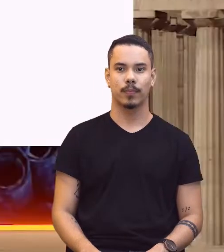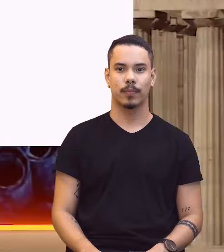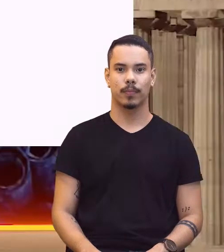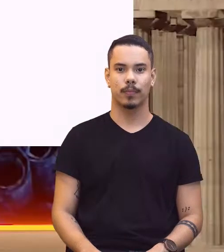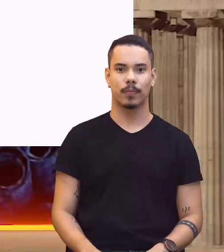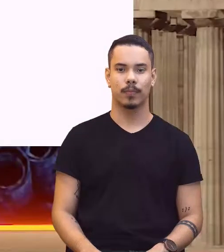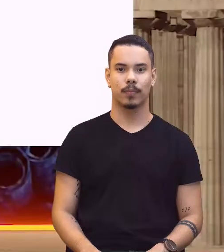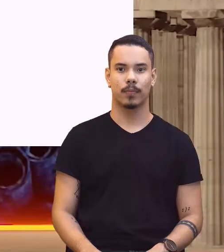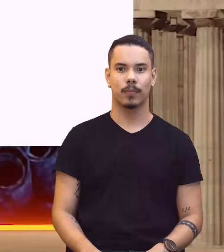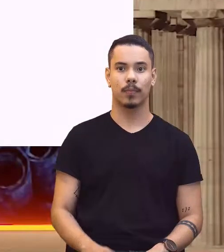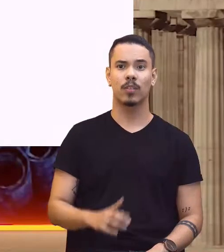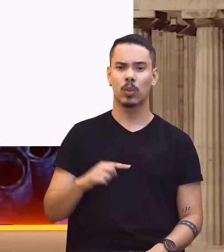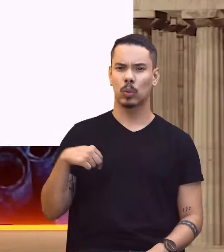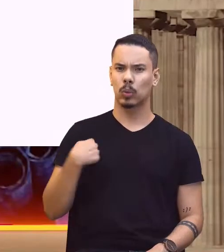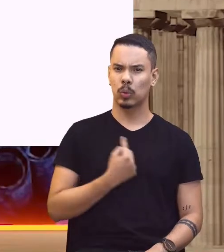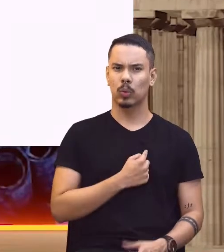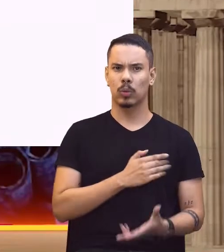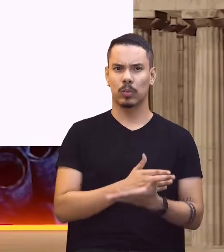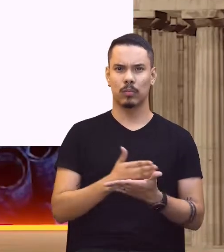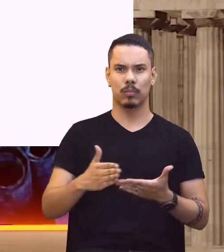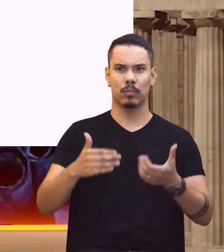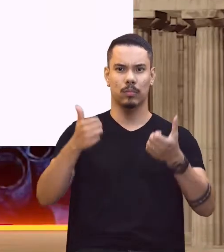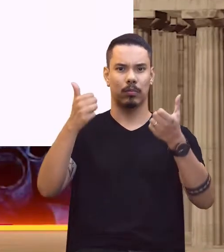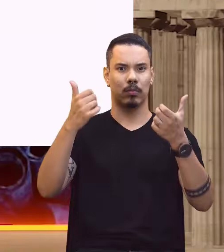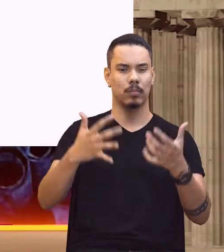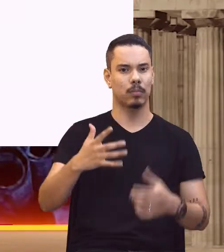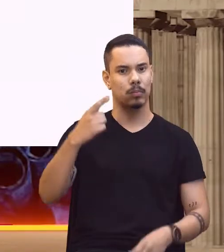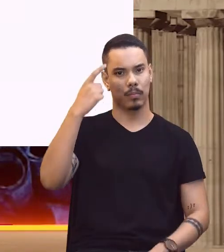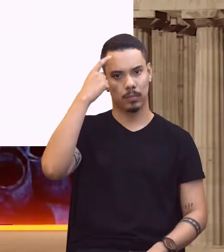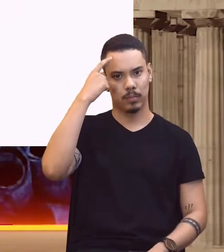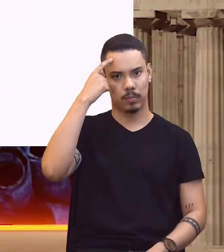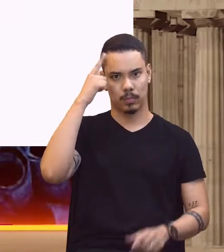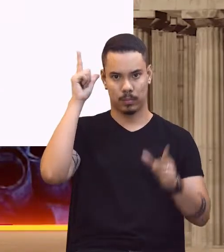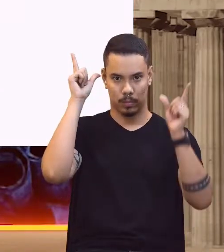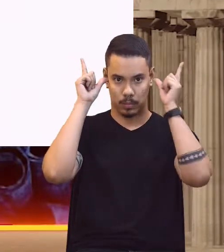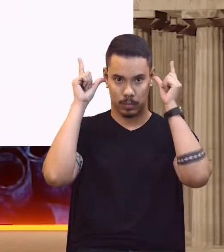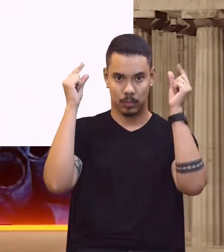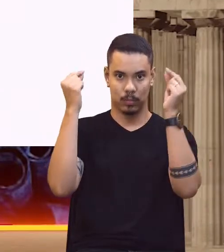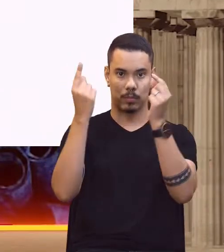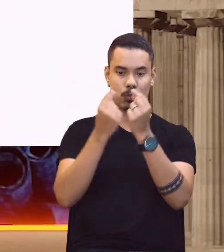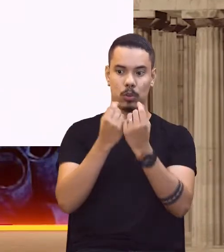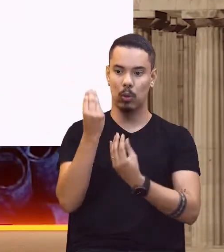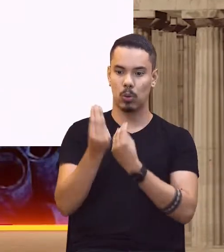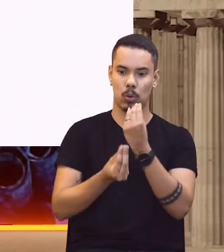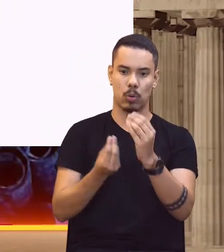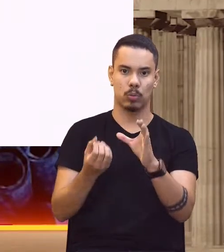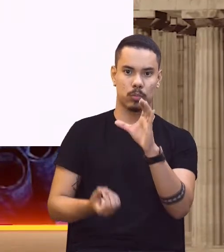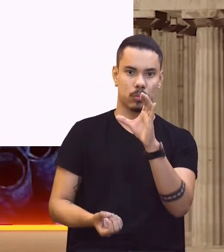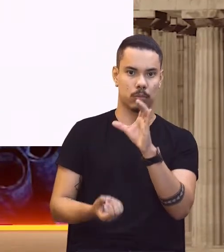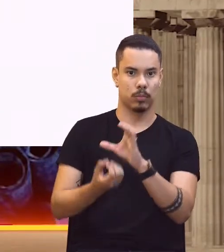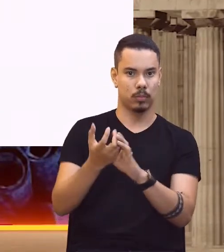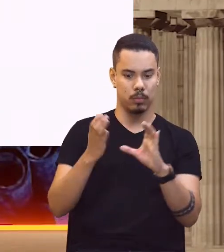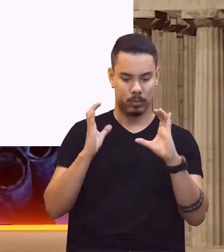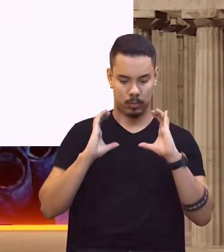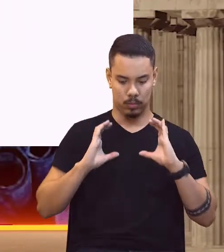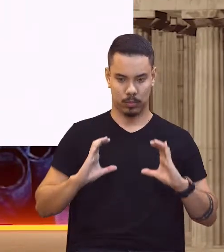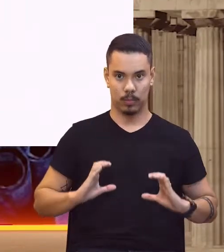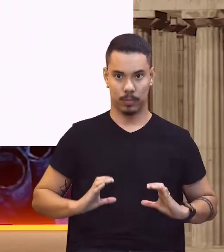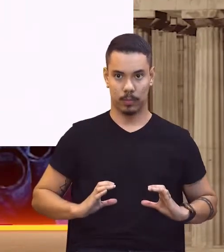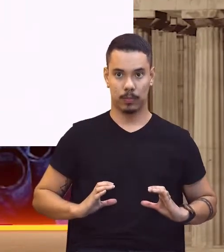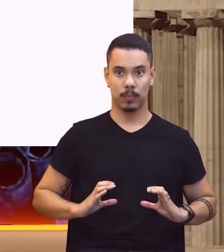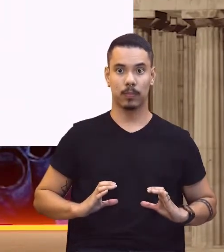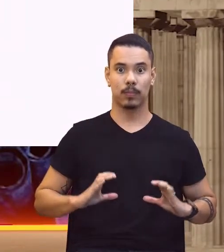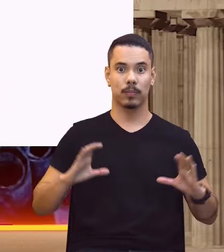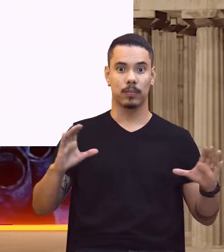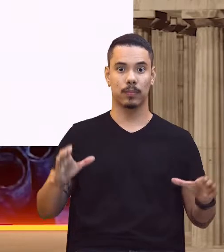Quando a gente começou a trabalhar lá o pensamento dos gregos, como que surgiram os cidadãos? Eles se reuniam na